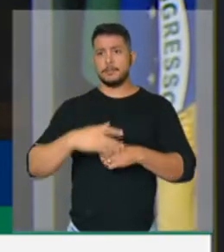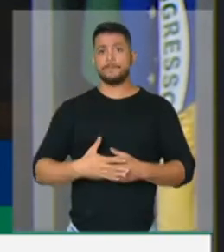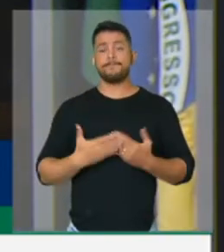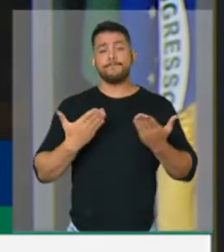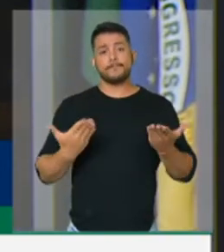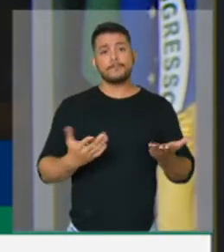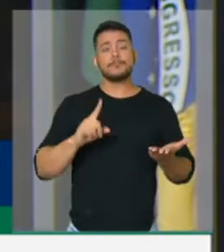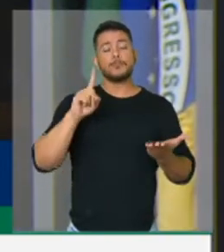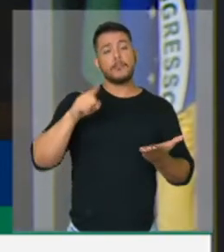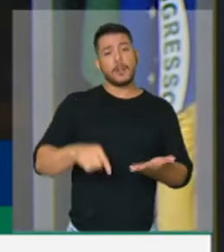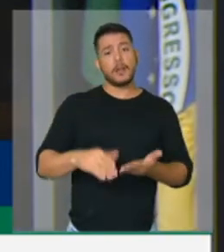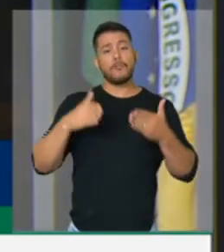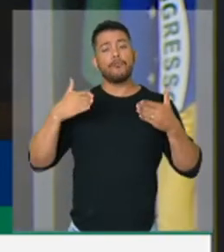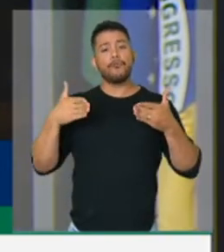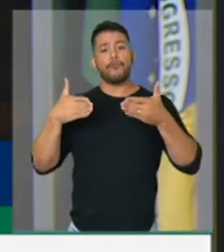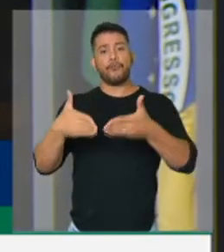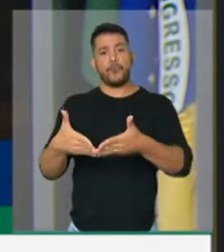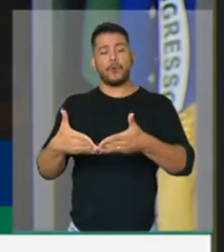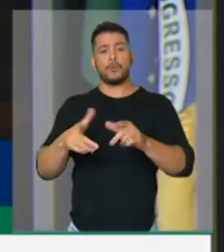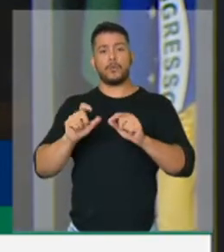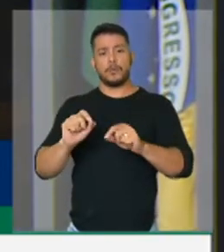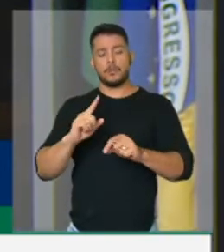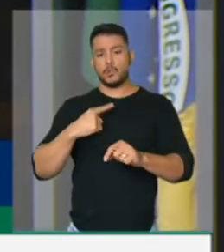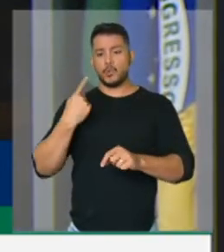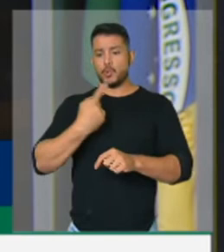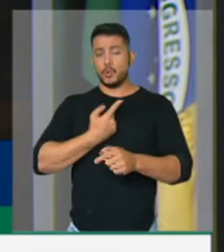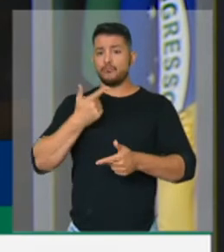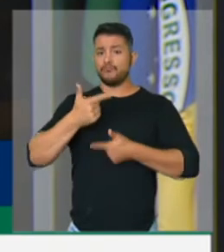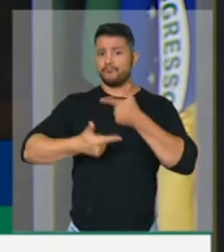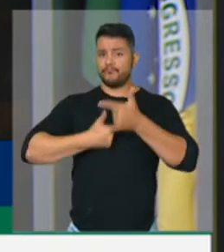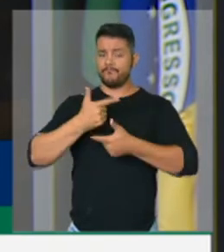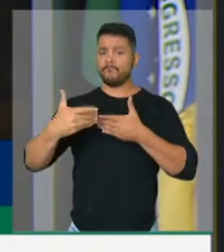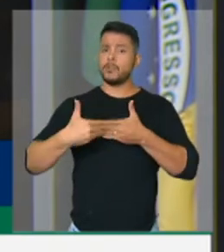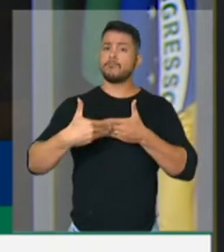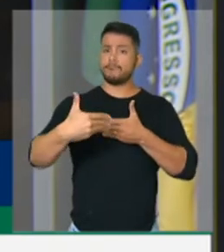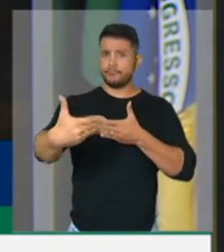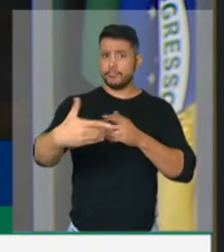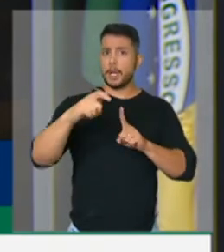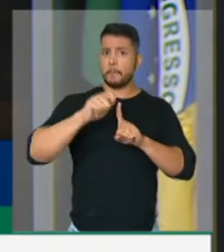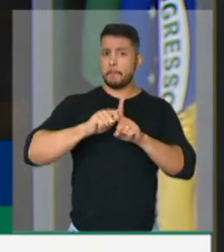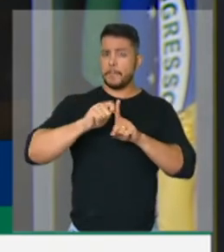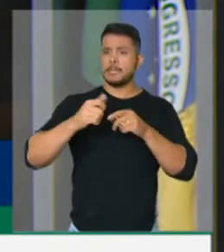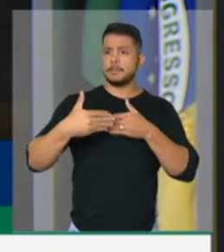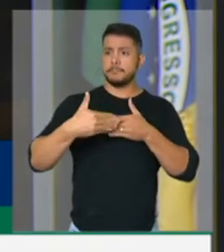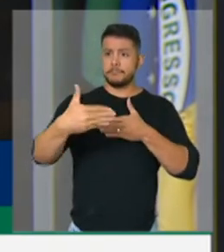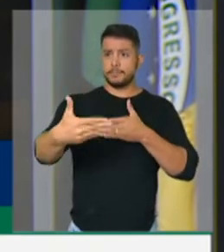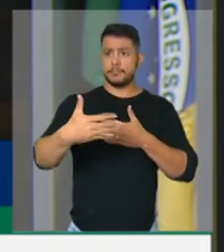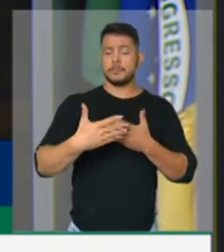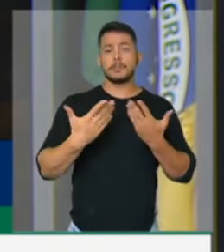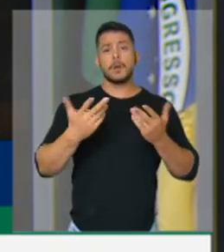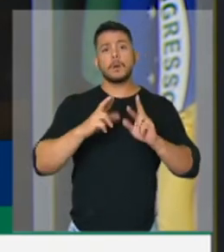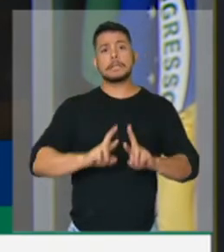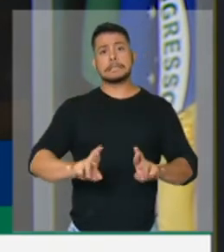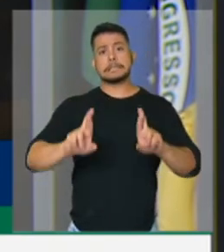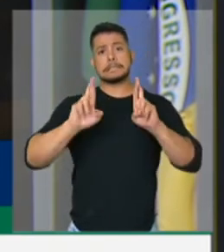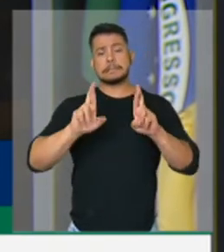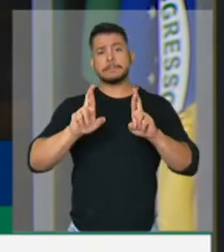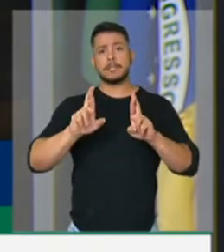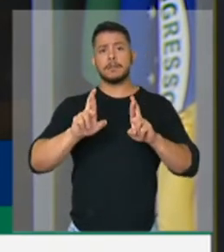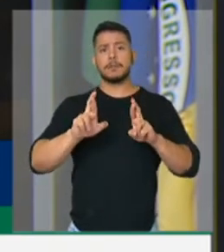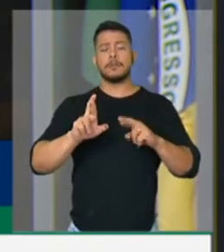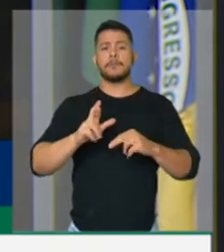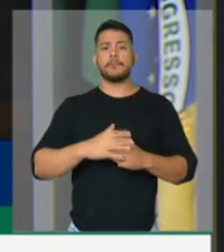um foco do nosso trabalho nos próximos meses. E conto com apoio e